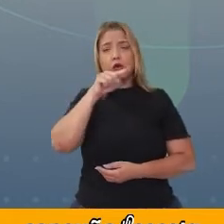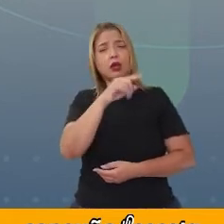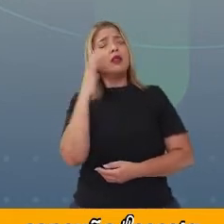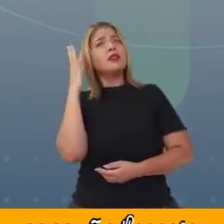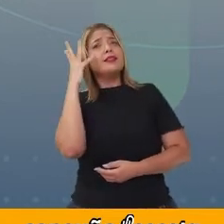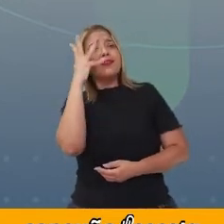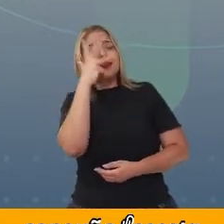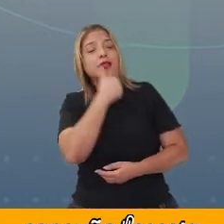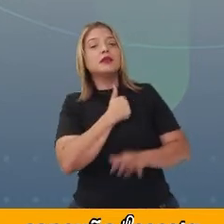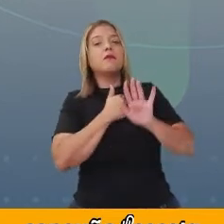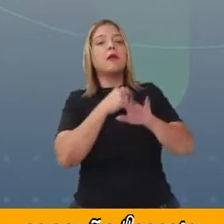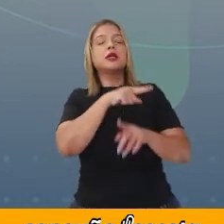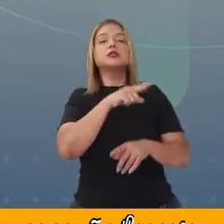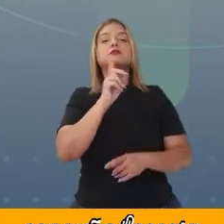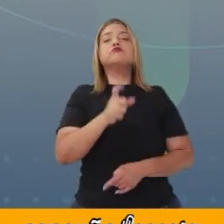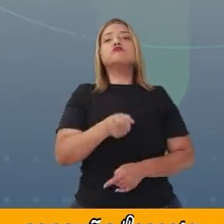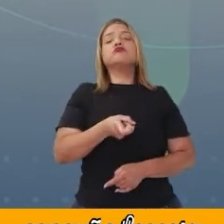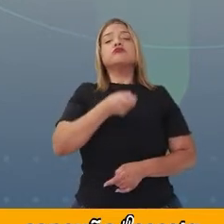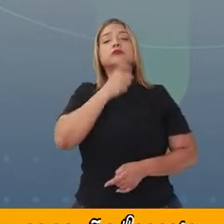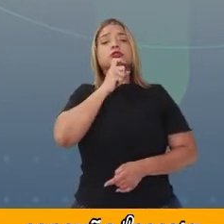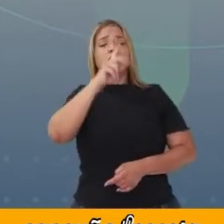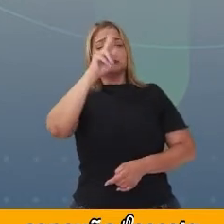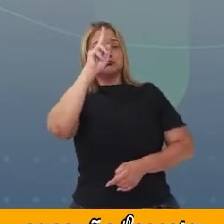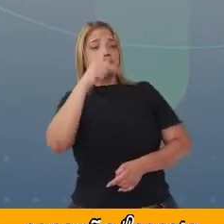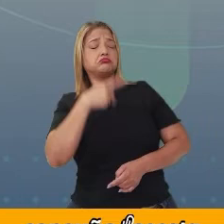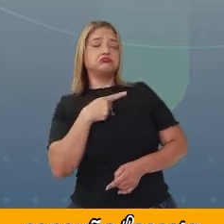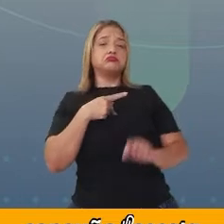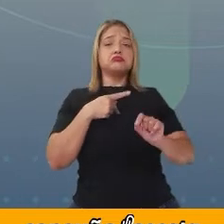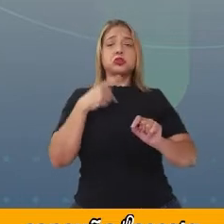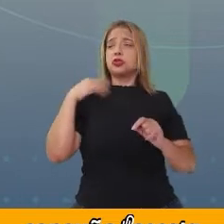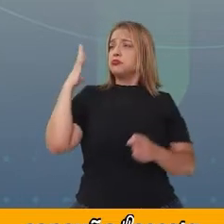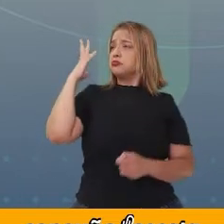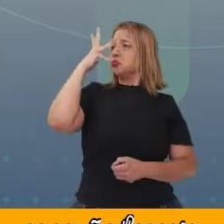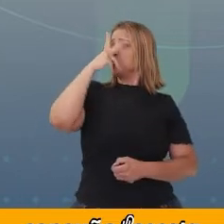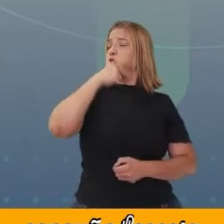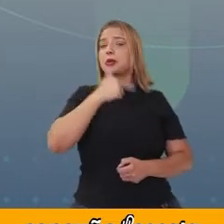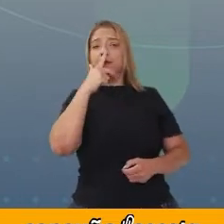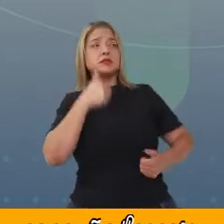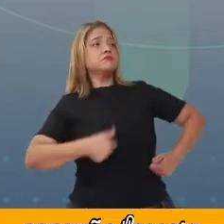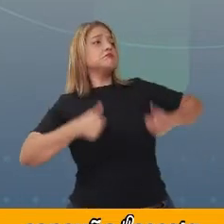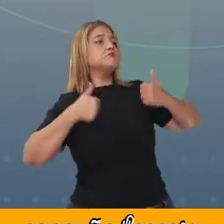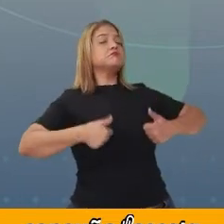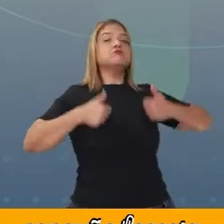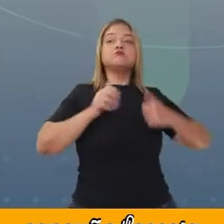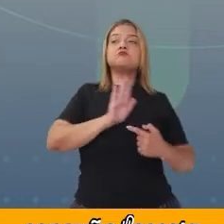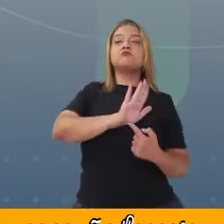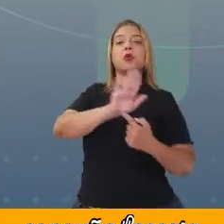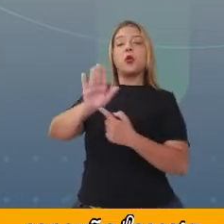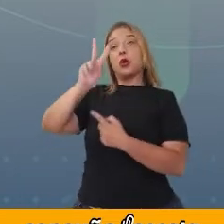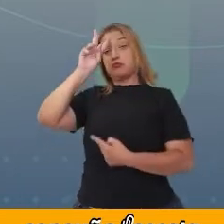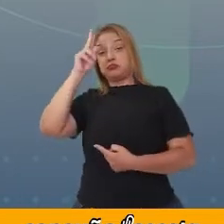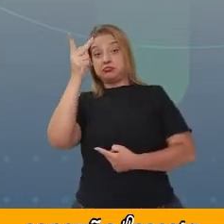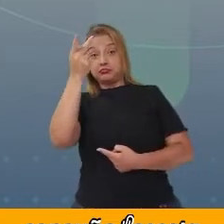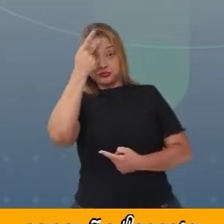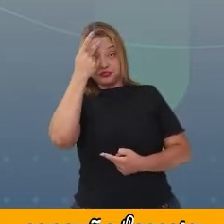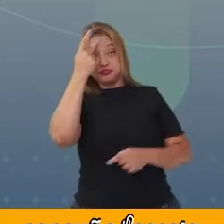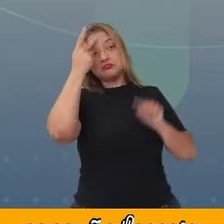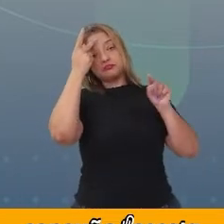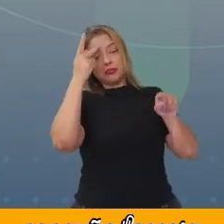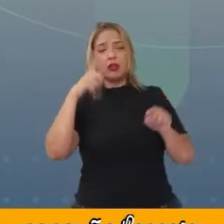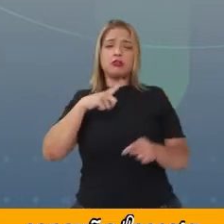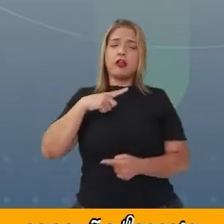também egoísta e frio, até porque a beleza lhe subiu tanto a cabeça e isso fazia com que ele fosse